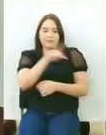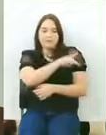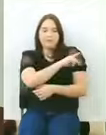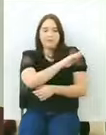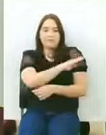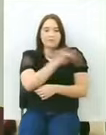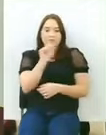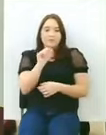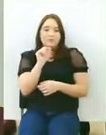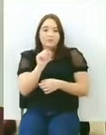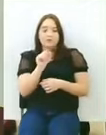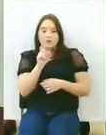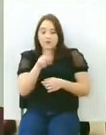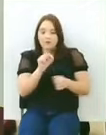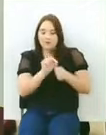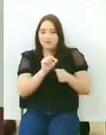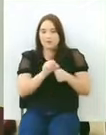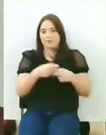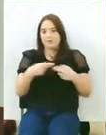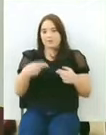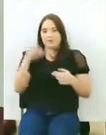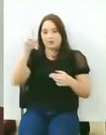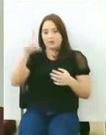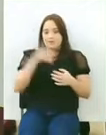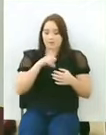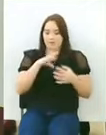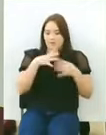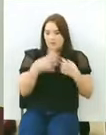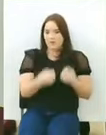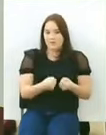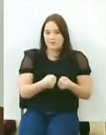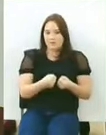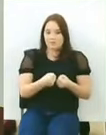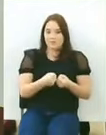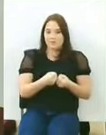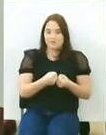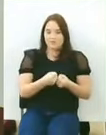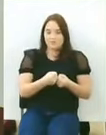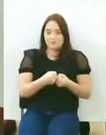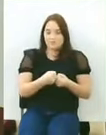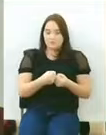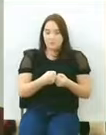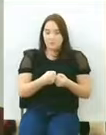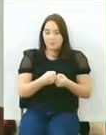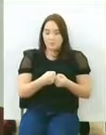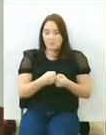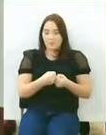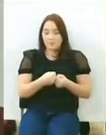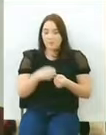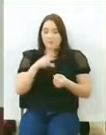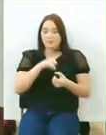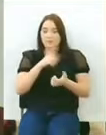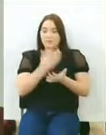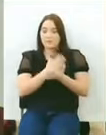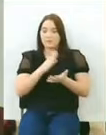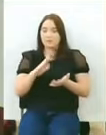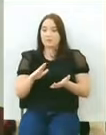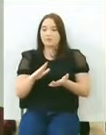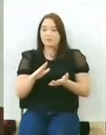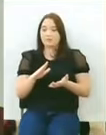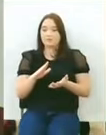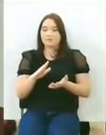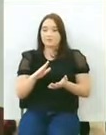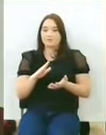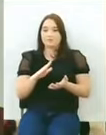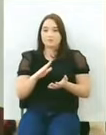Eleger presbíteros é fazer algo que Deus aprova, porque foi Ele que mandou a gente fazer isso. E eu termino